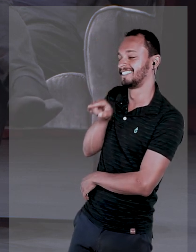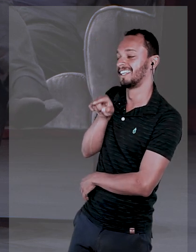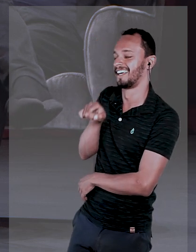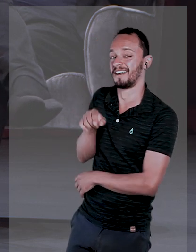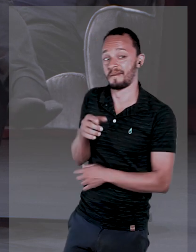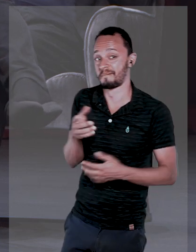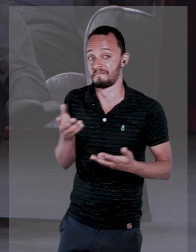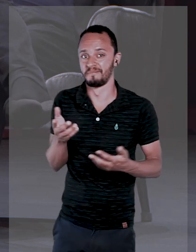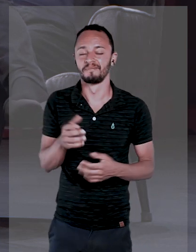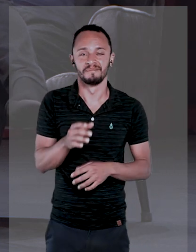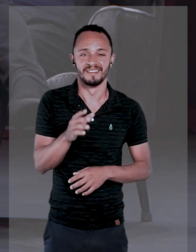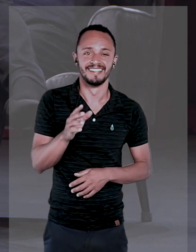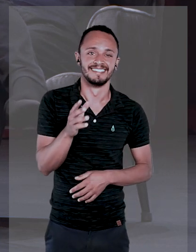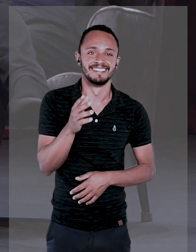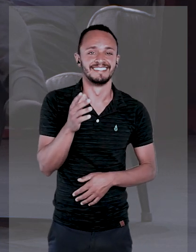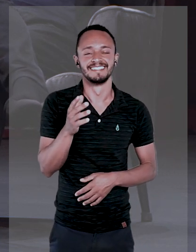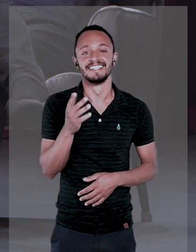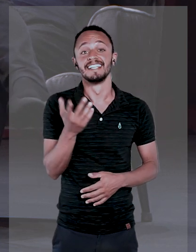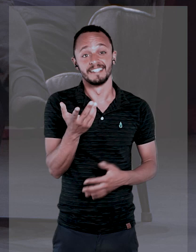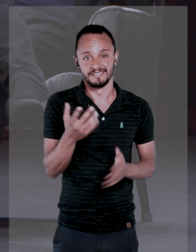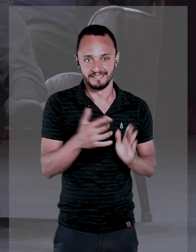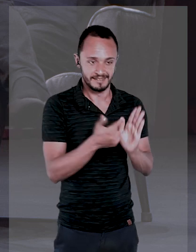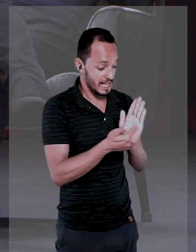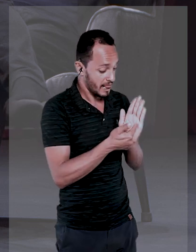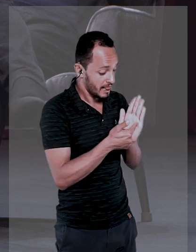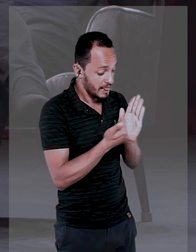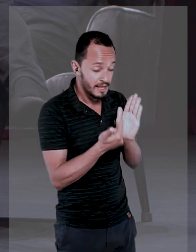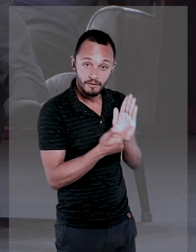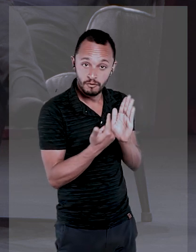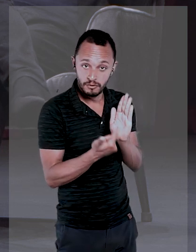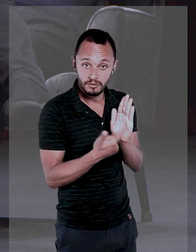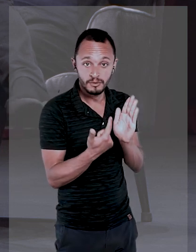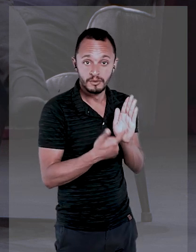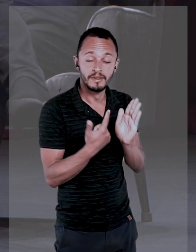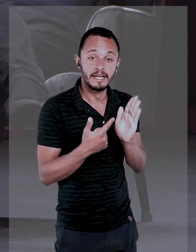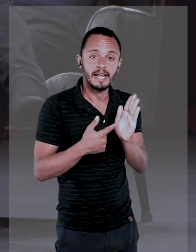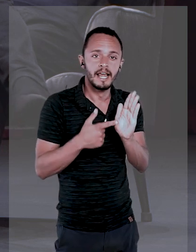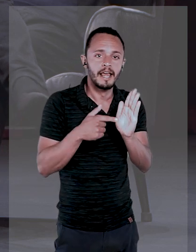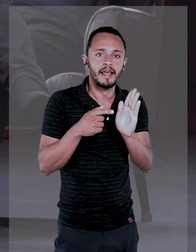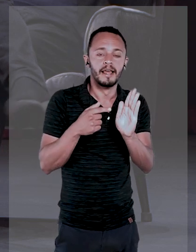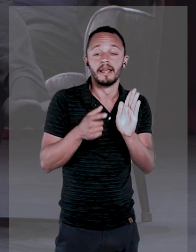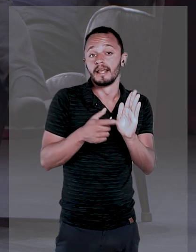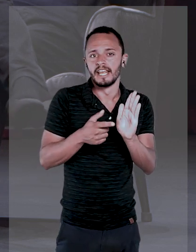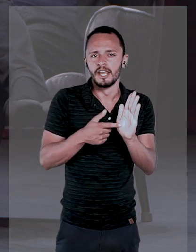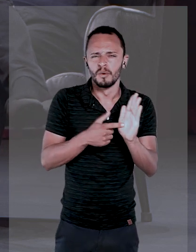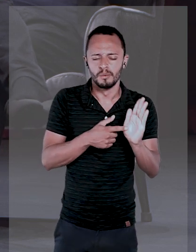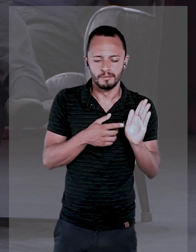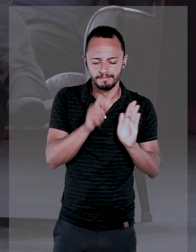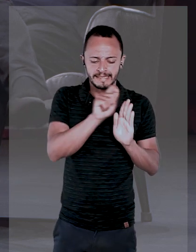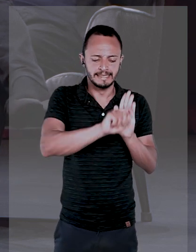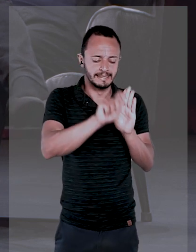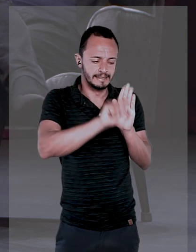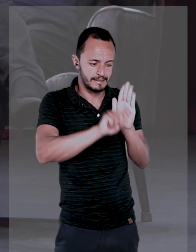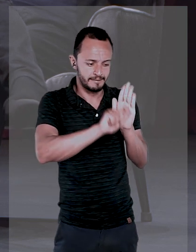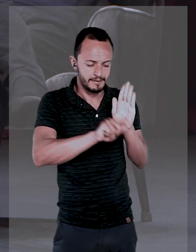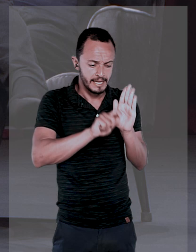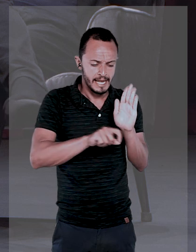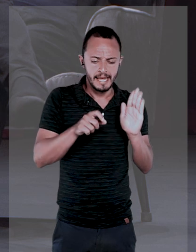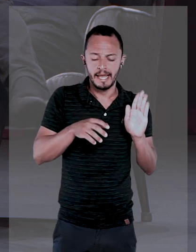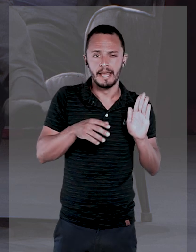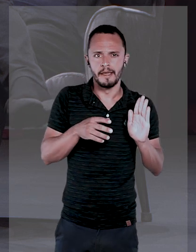Mas eu quis muito o livro. A minha forma de escrever, por vezes, é muito